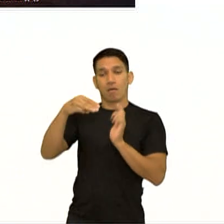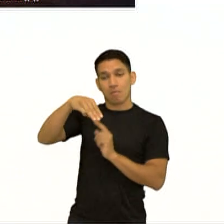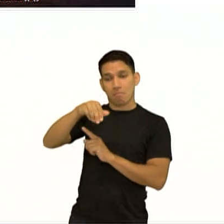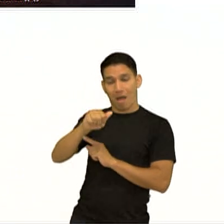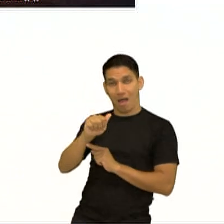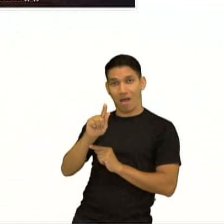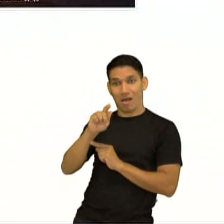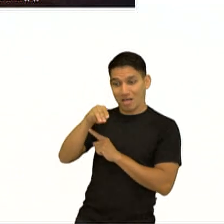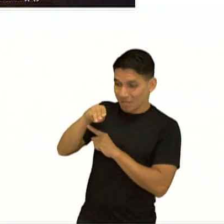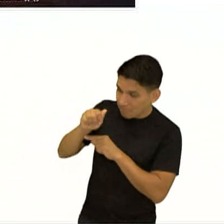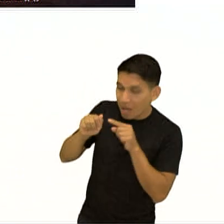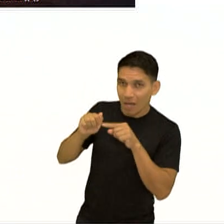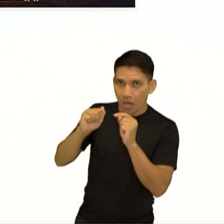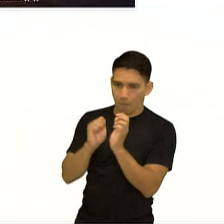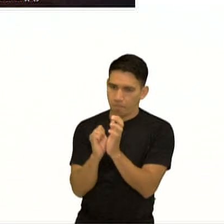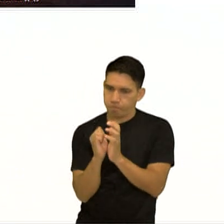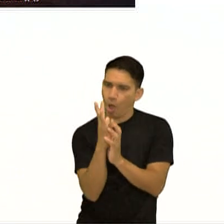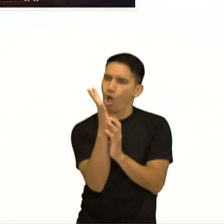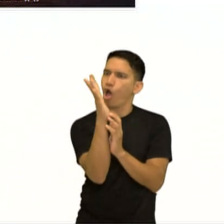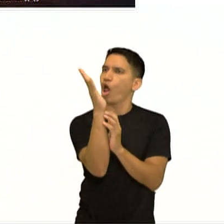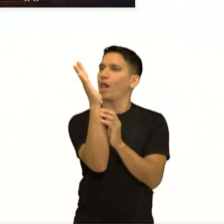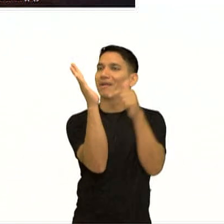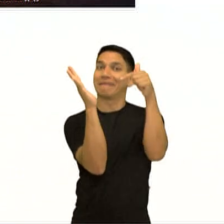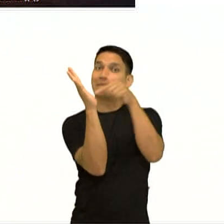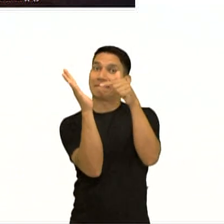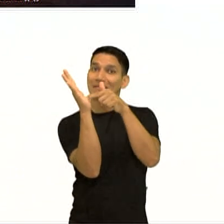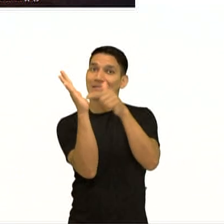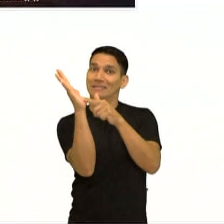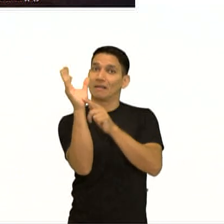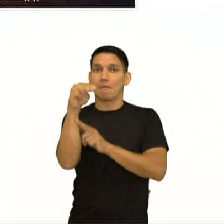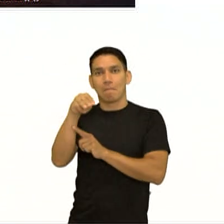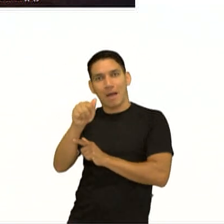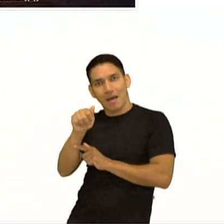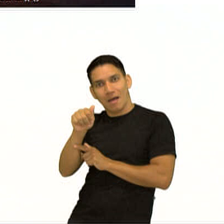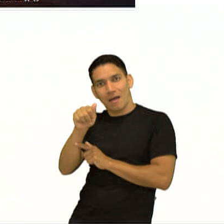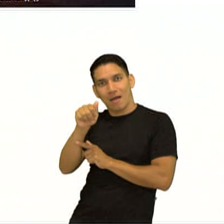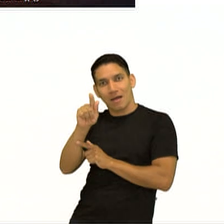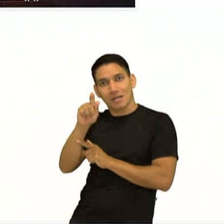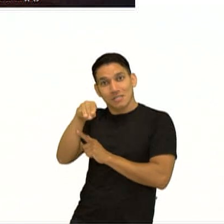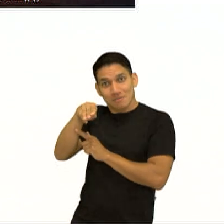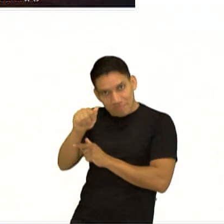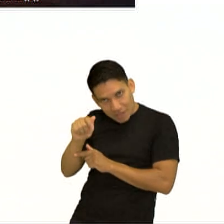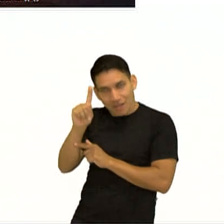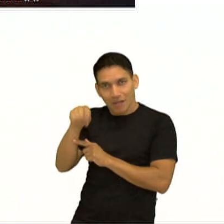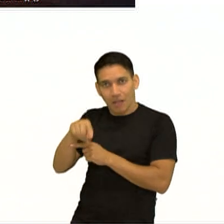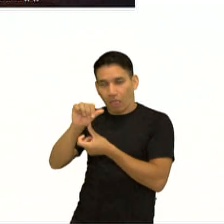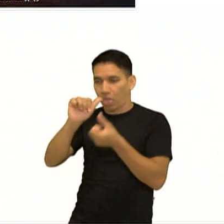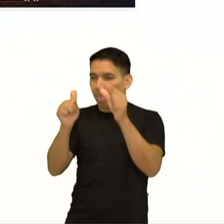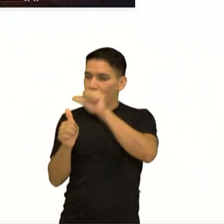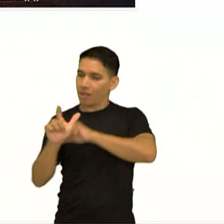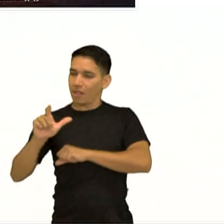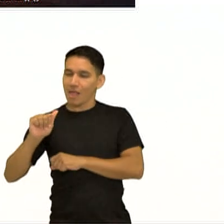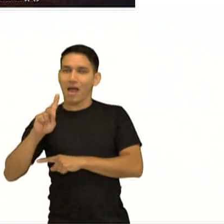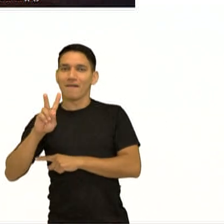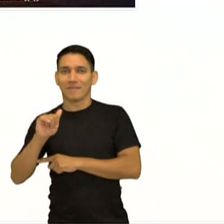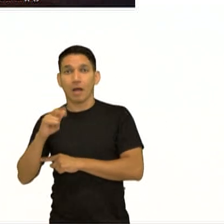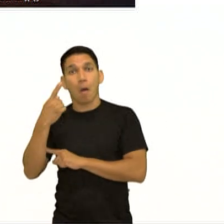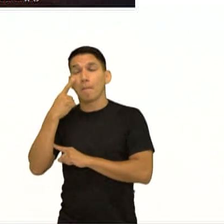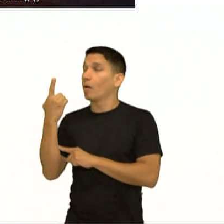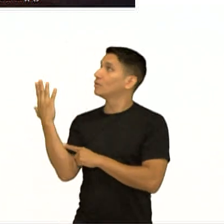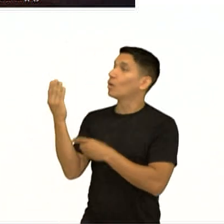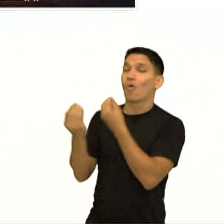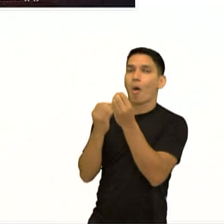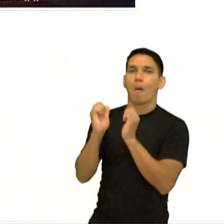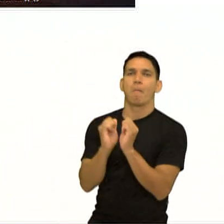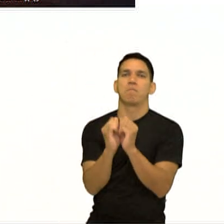interior da Terra e chegar até a superfície. E a imagem aqui mostra para você justamente uma clássica erupção